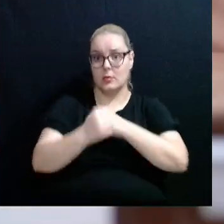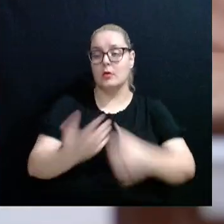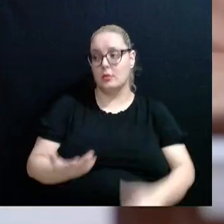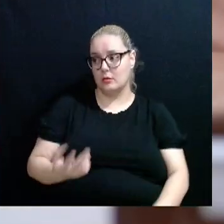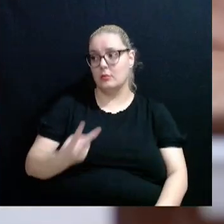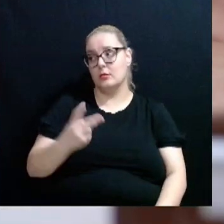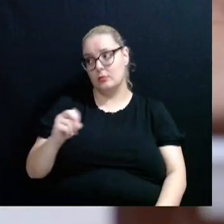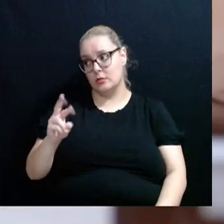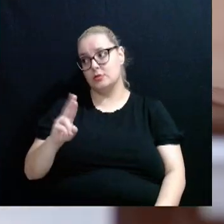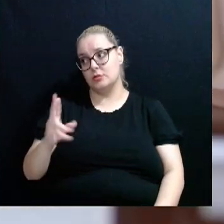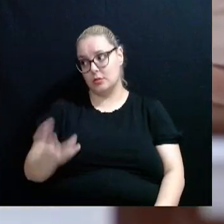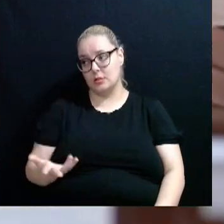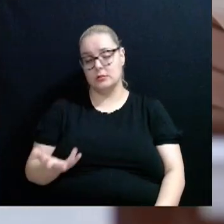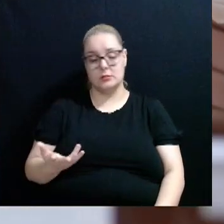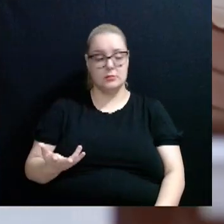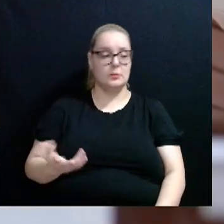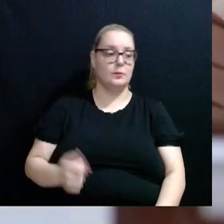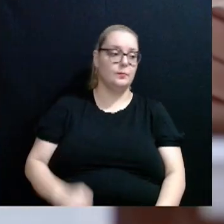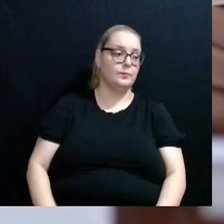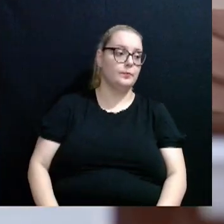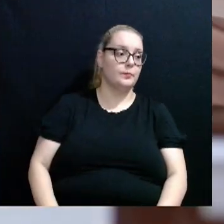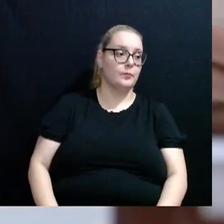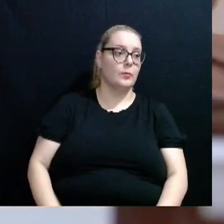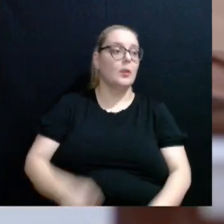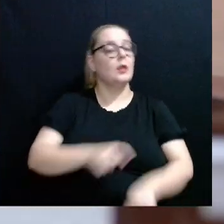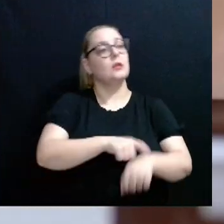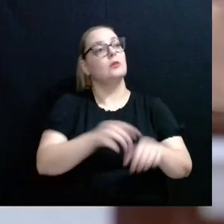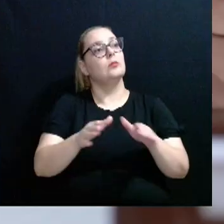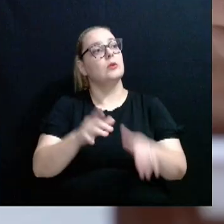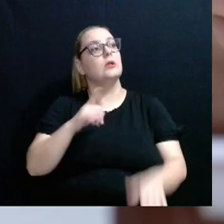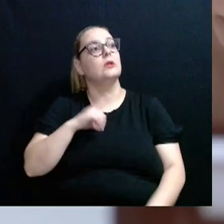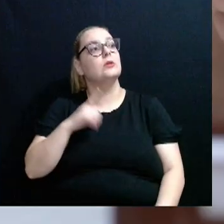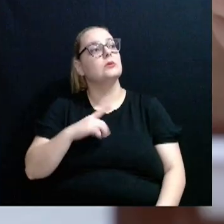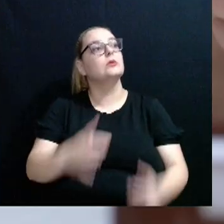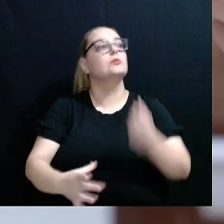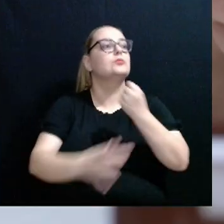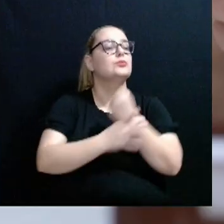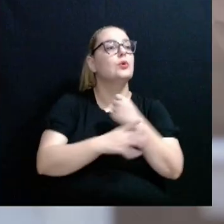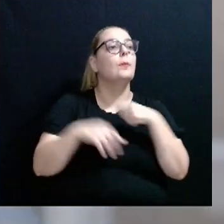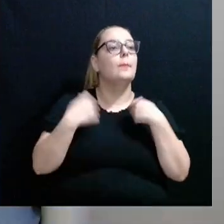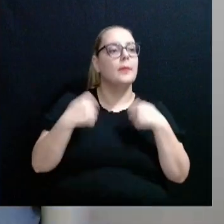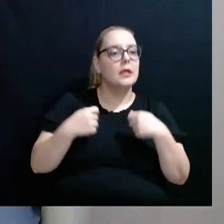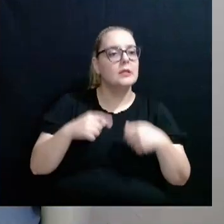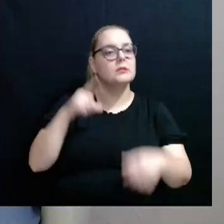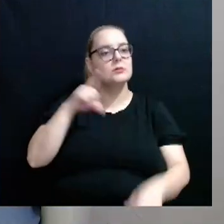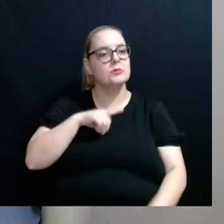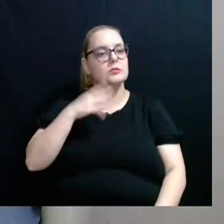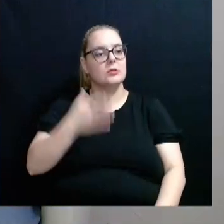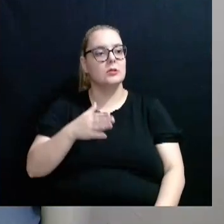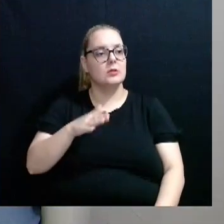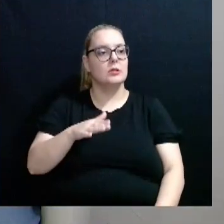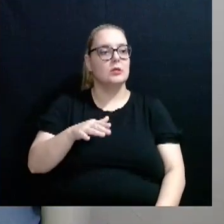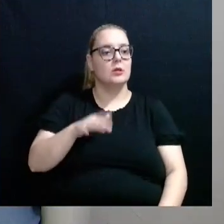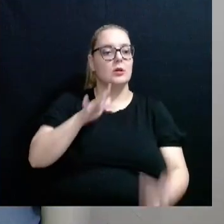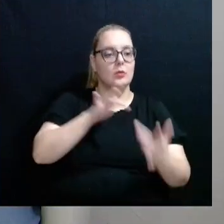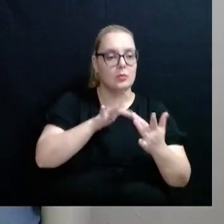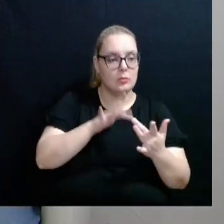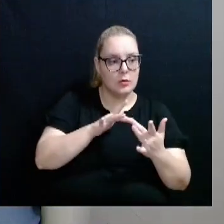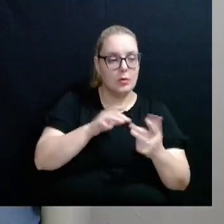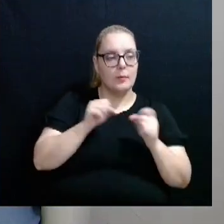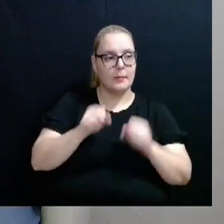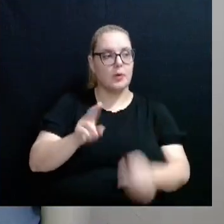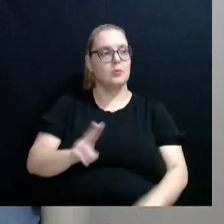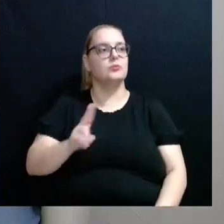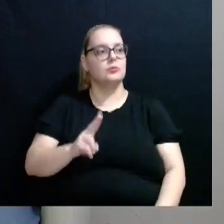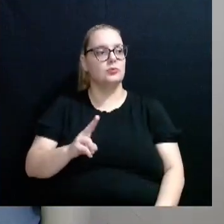a partir do momento então que eu tenho esse seguro, eu preciso dele, eu aciono ele, eu posso usar o valor que é me